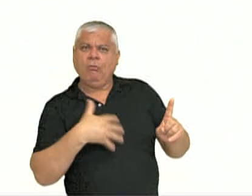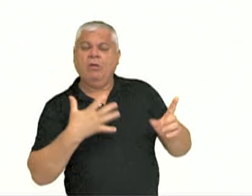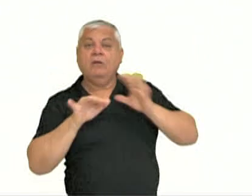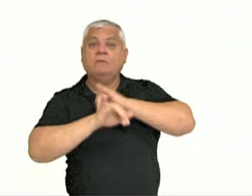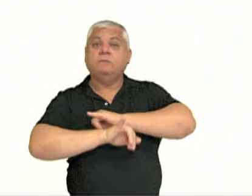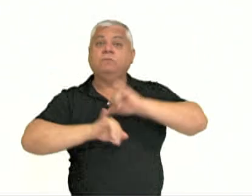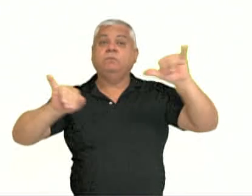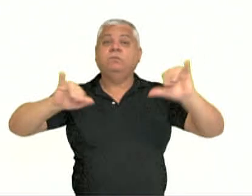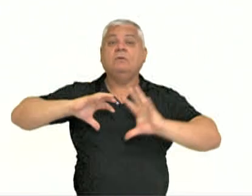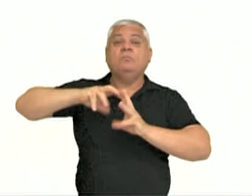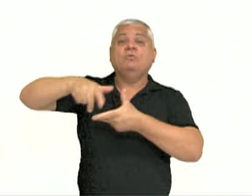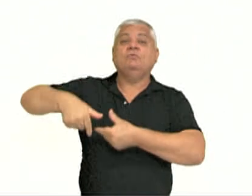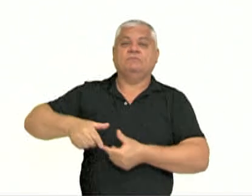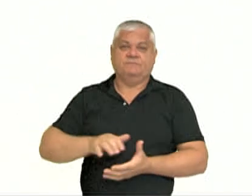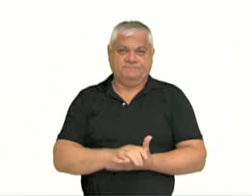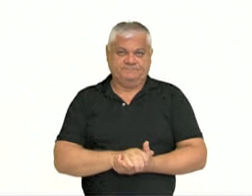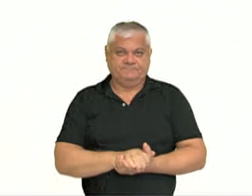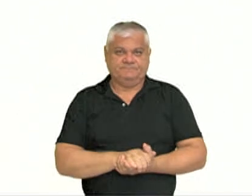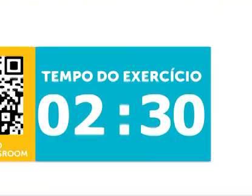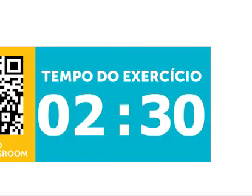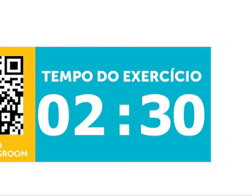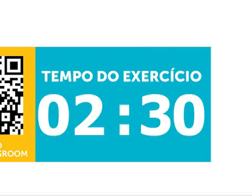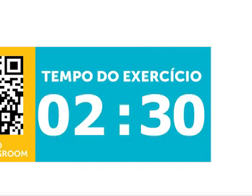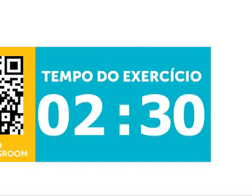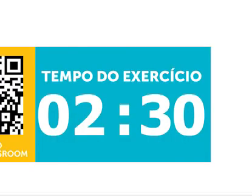notícia mundial? Já voltamos.